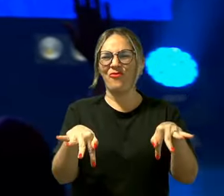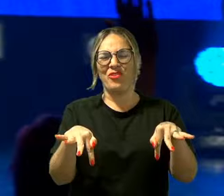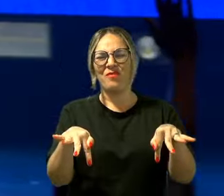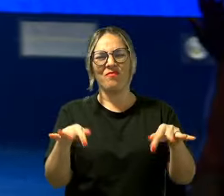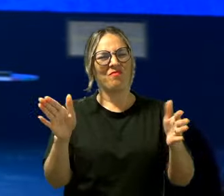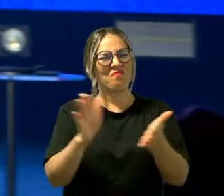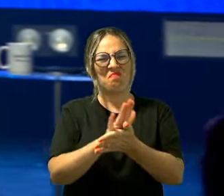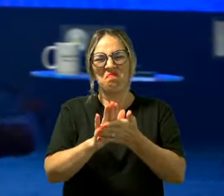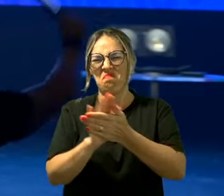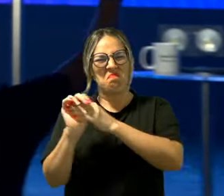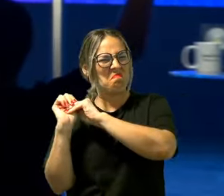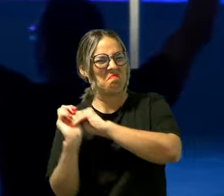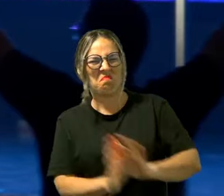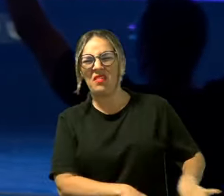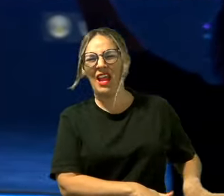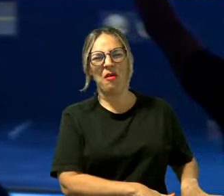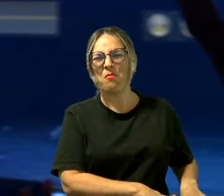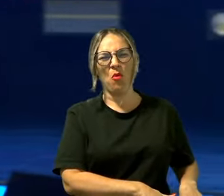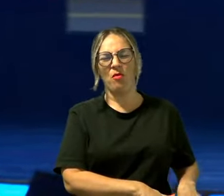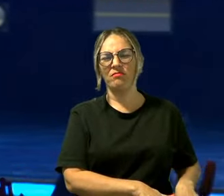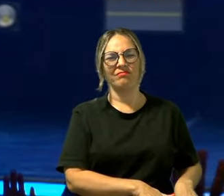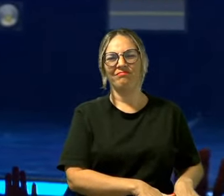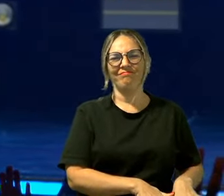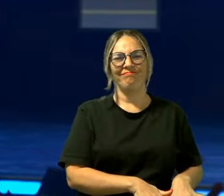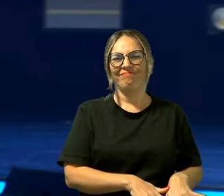acabou. O tempo de pisar na lama